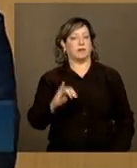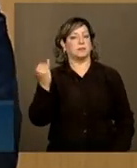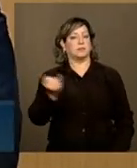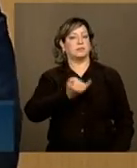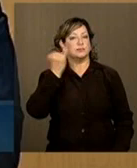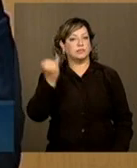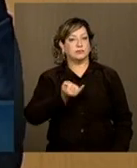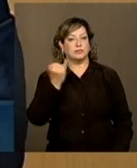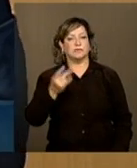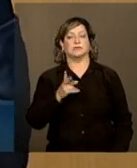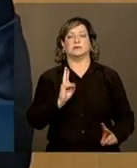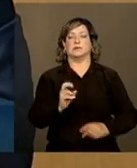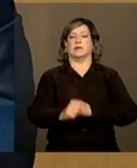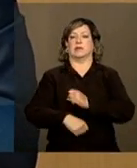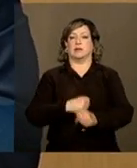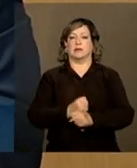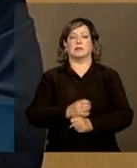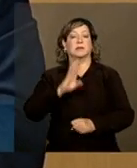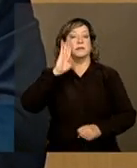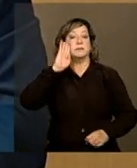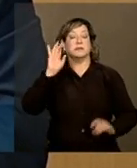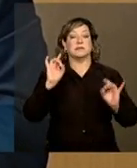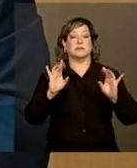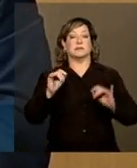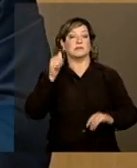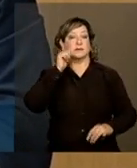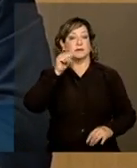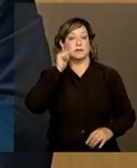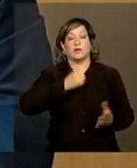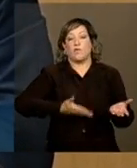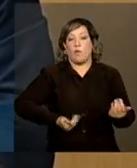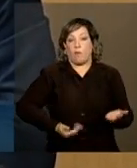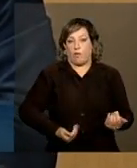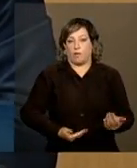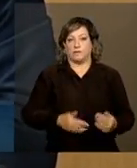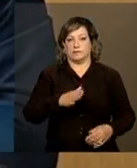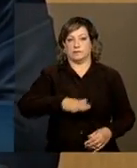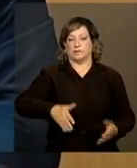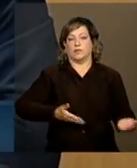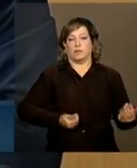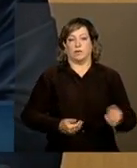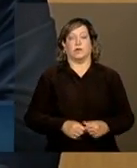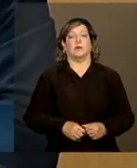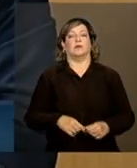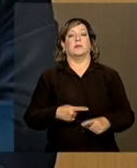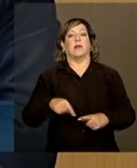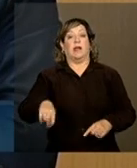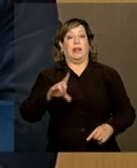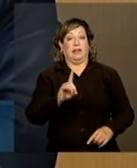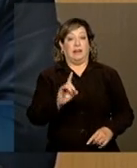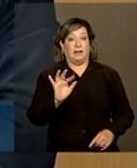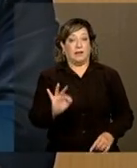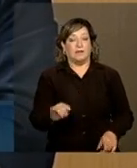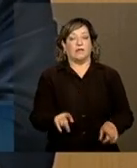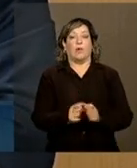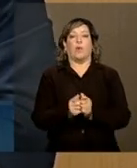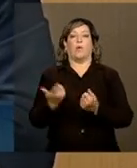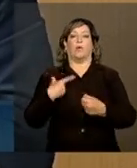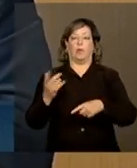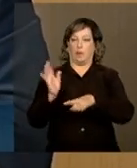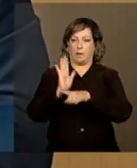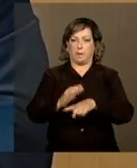vacinação especialmente pras nossas meninas o Distrito Federal o senhor bem colocou com apoio do Ministério da